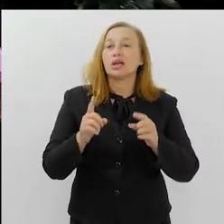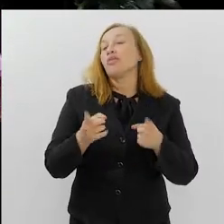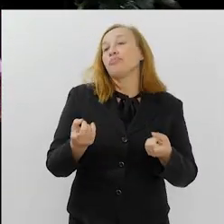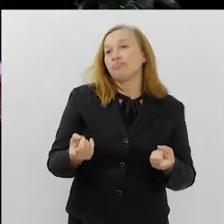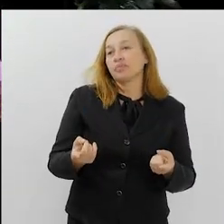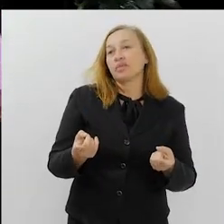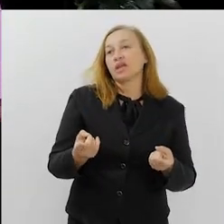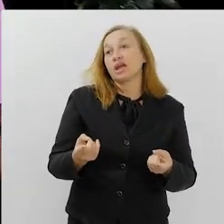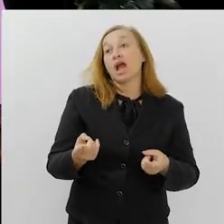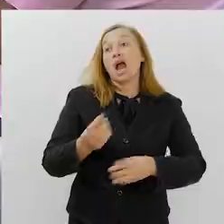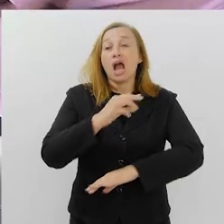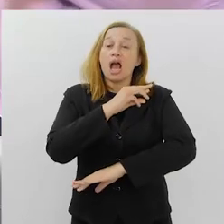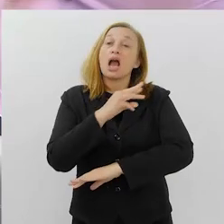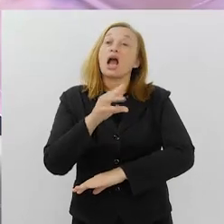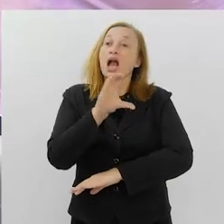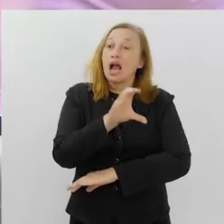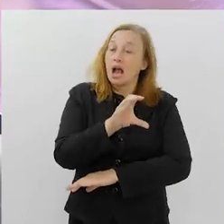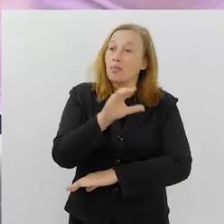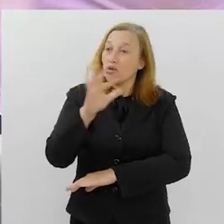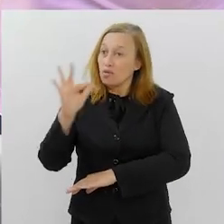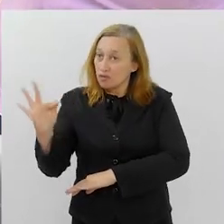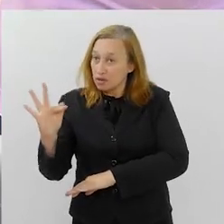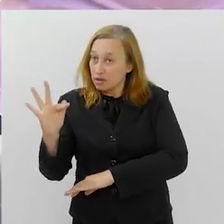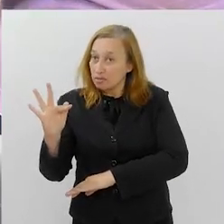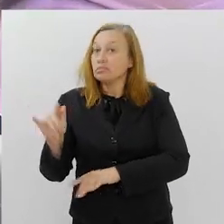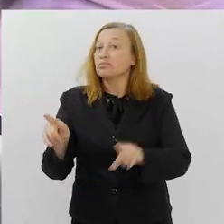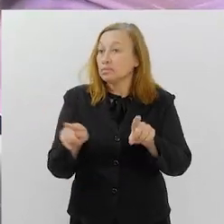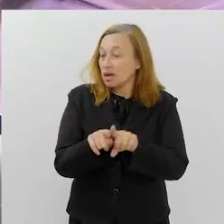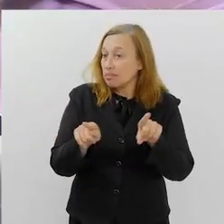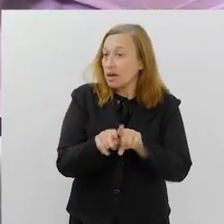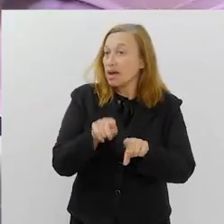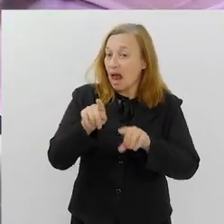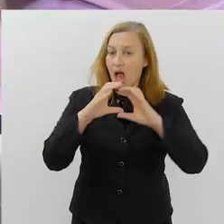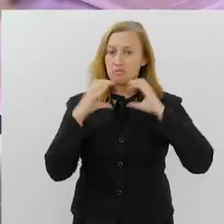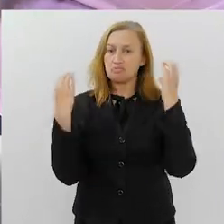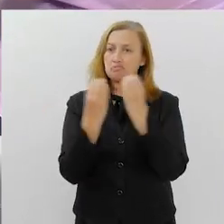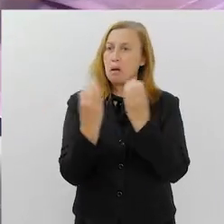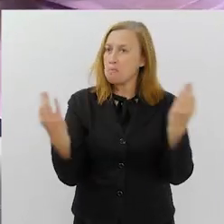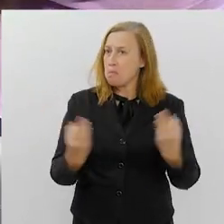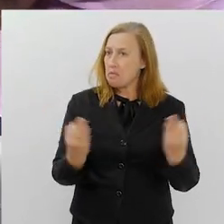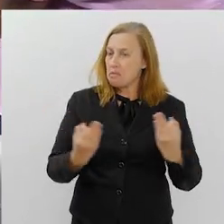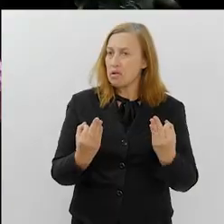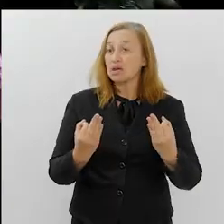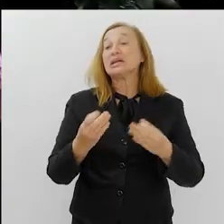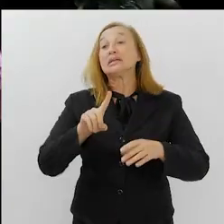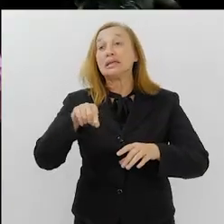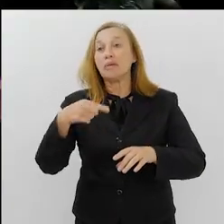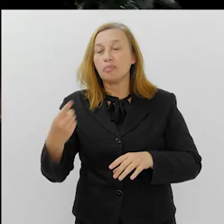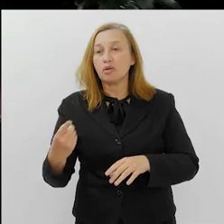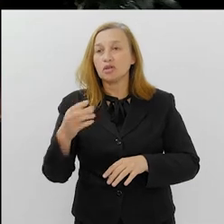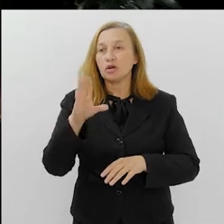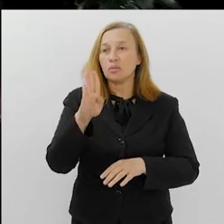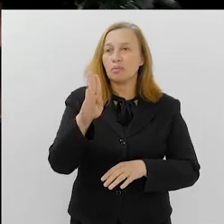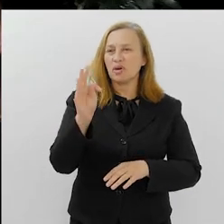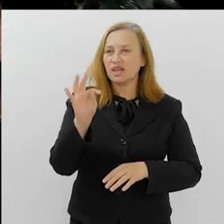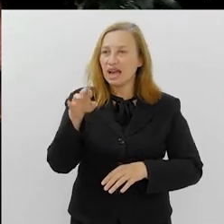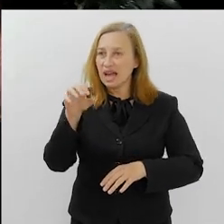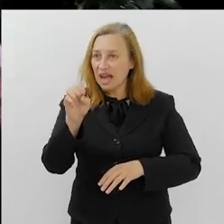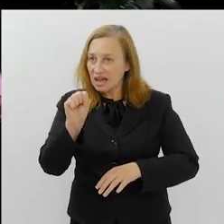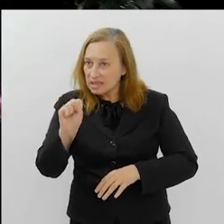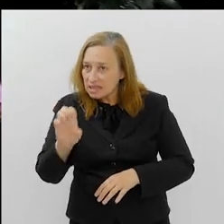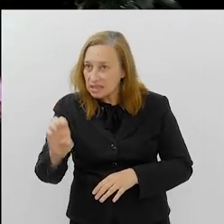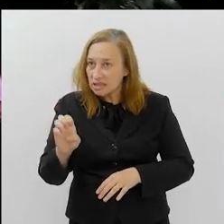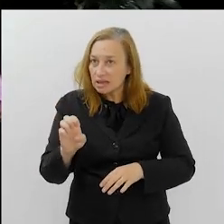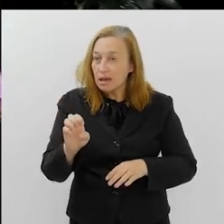Acabou o Friense, né, em Cabo Frio, Americano e Goitacás. Depois o Goitacás deu uma queda, caiu para a segunda divisão, ficou só